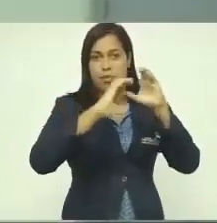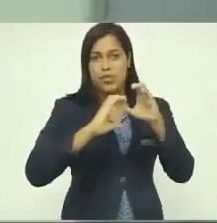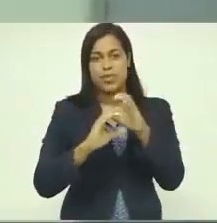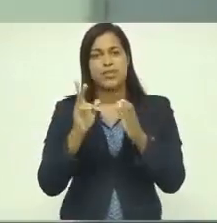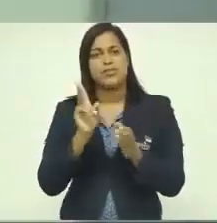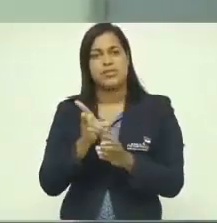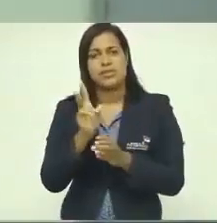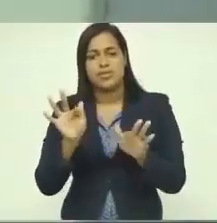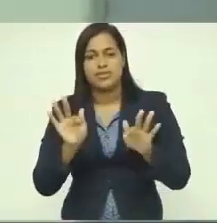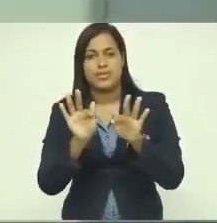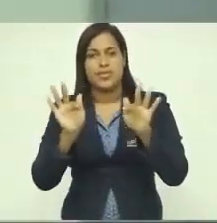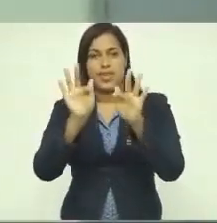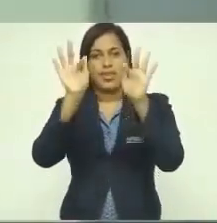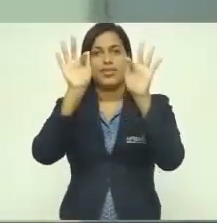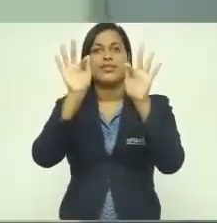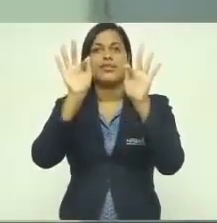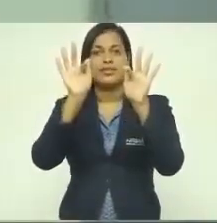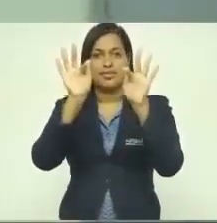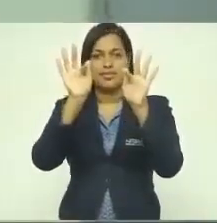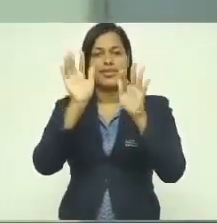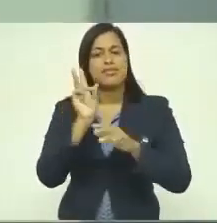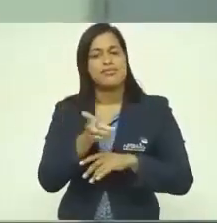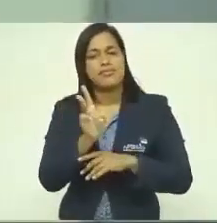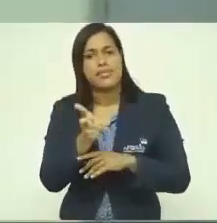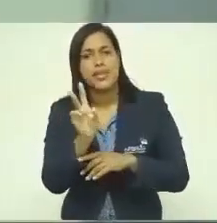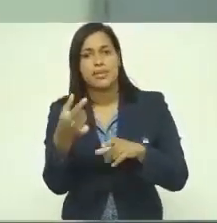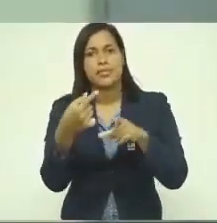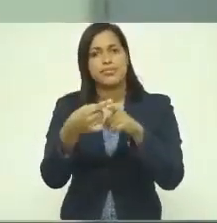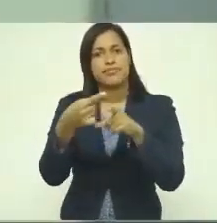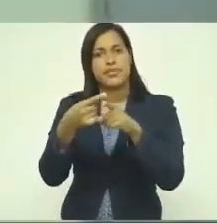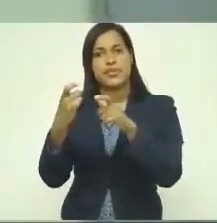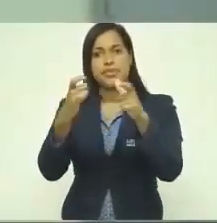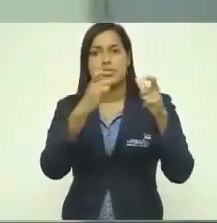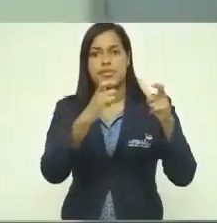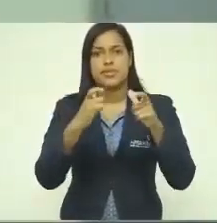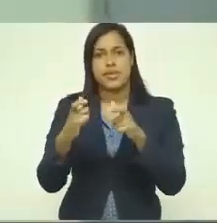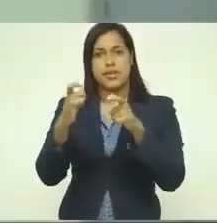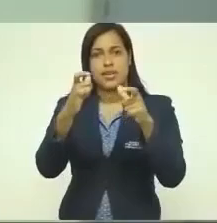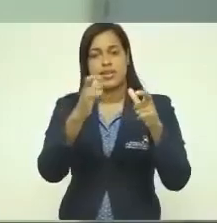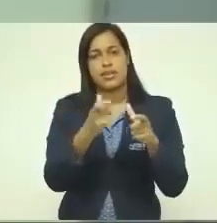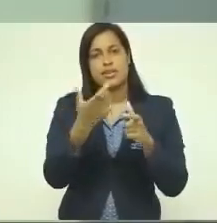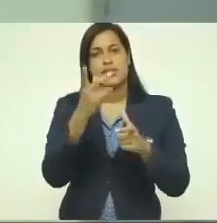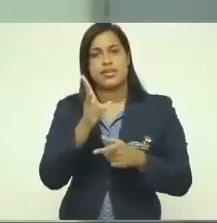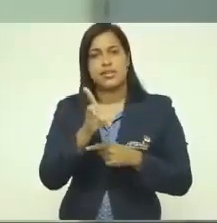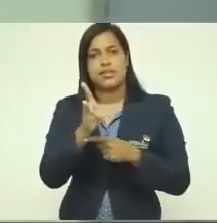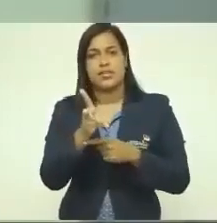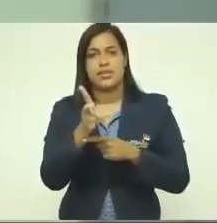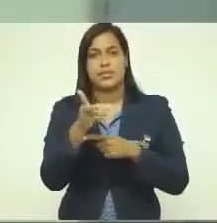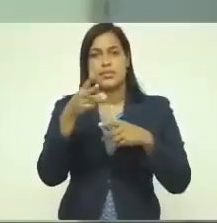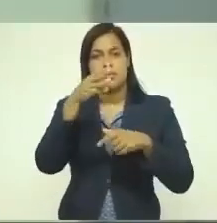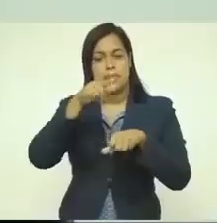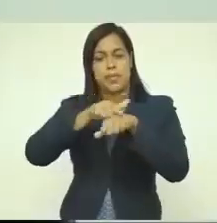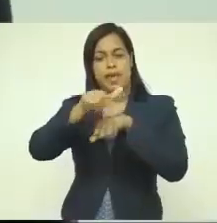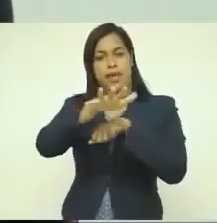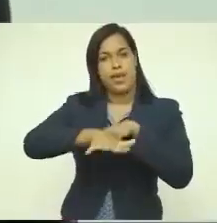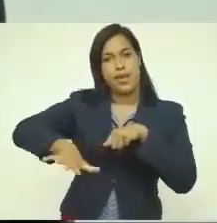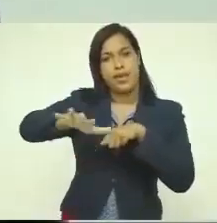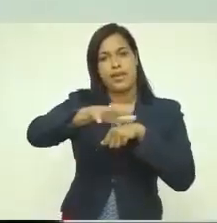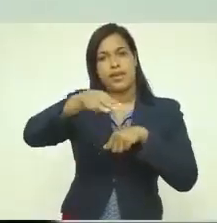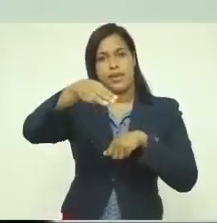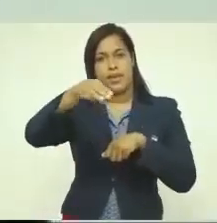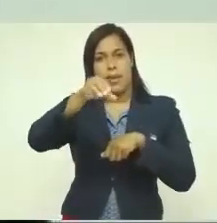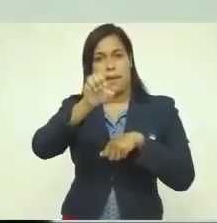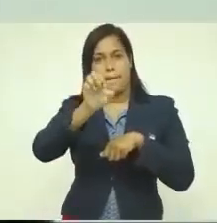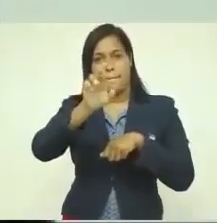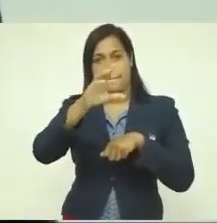estão próximos e o local onde esses agentes econômicos interagem se chama de mercado. E aí, o que